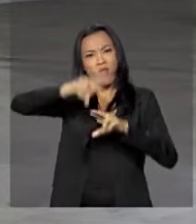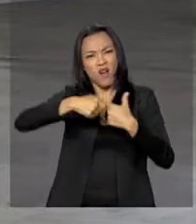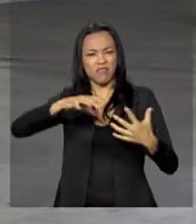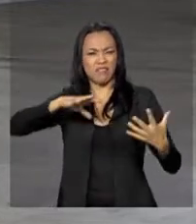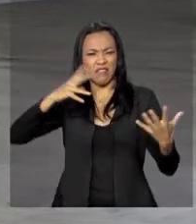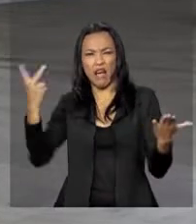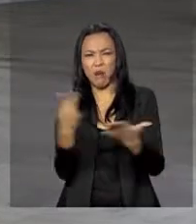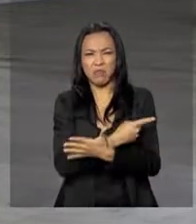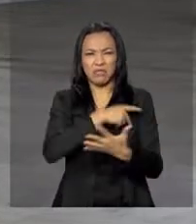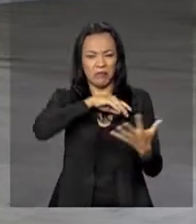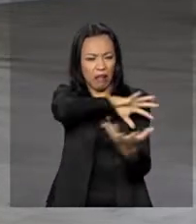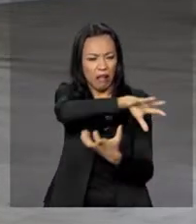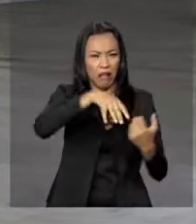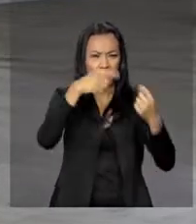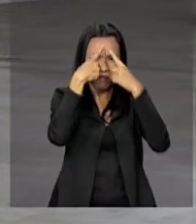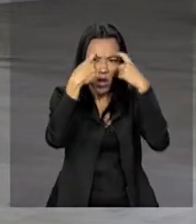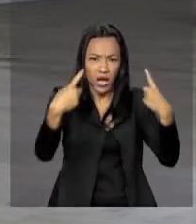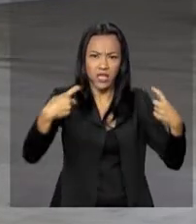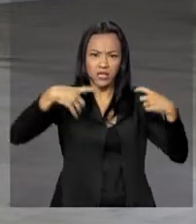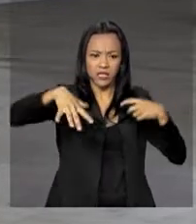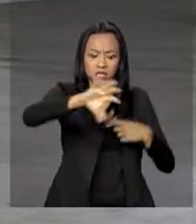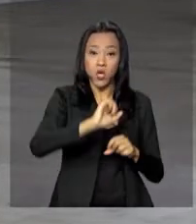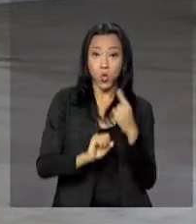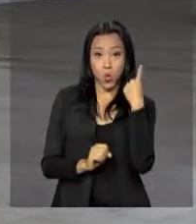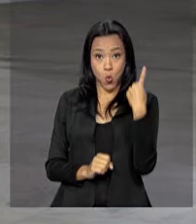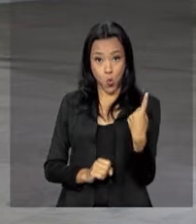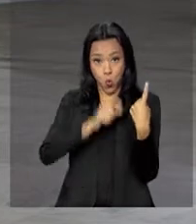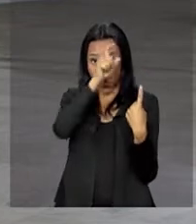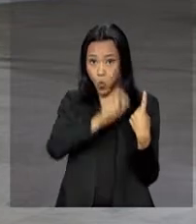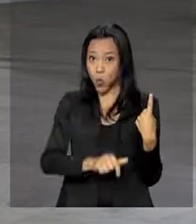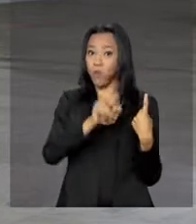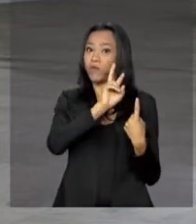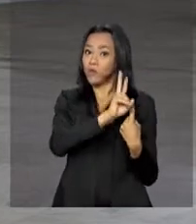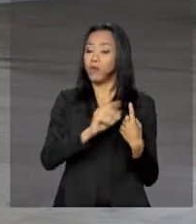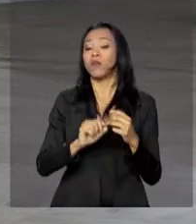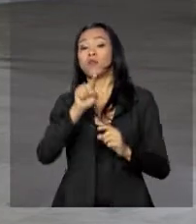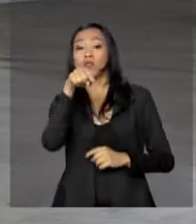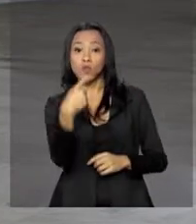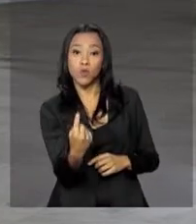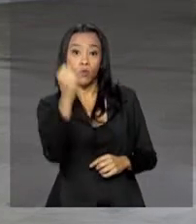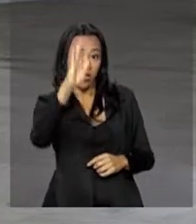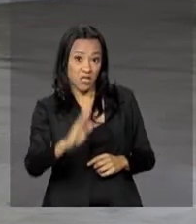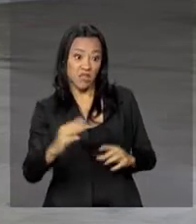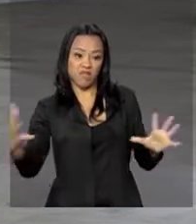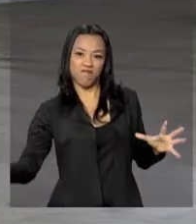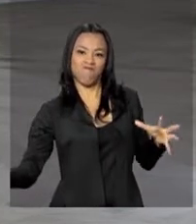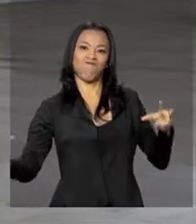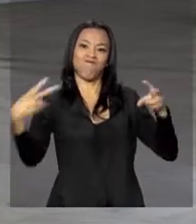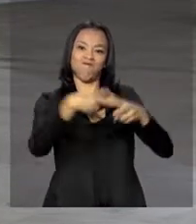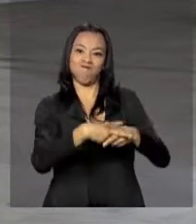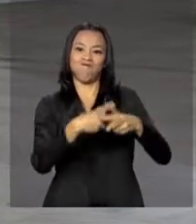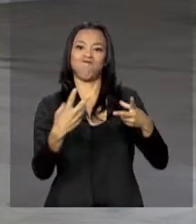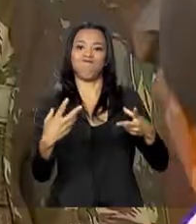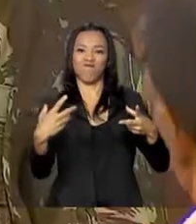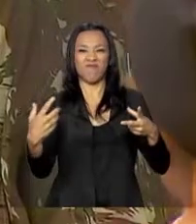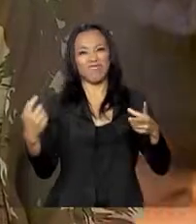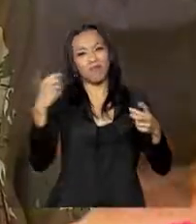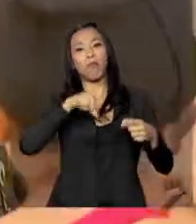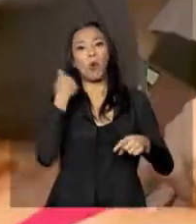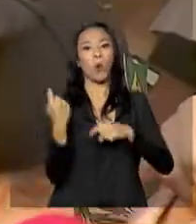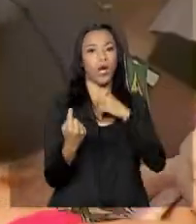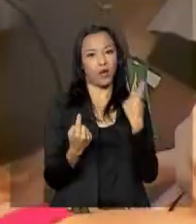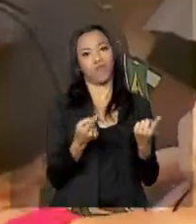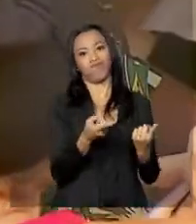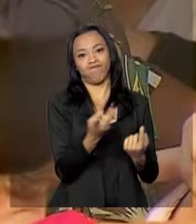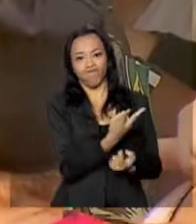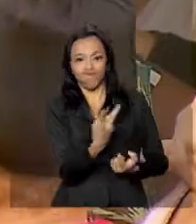estado na semana passada um brasileiro e um venezuelano morreram depois de um confronto em boa vista ainda